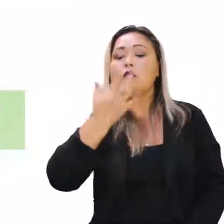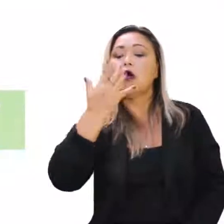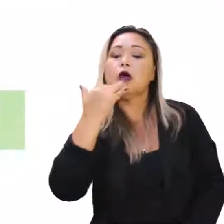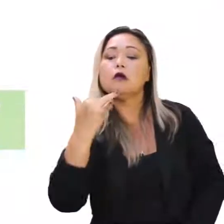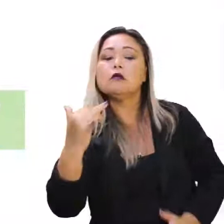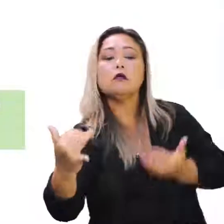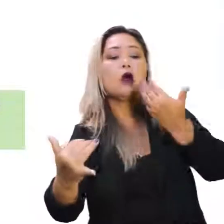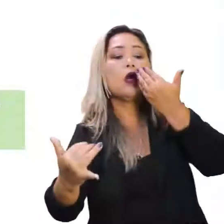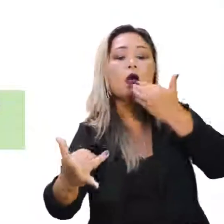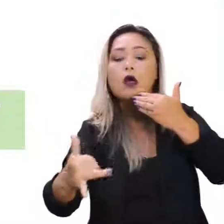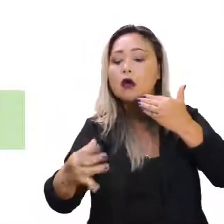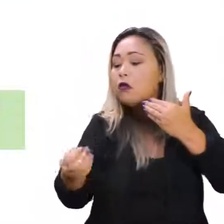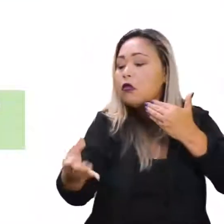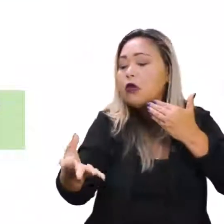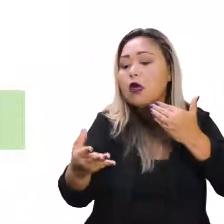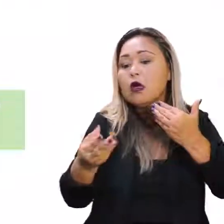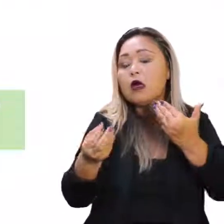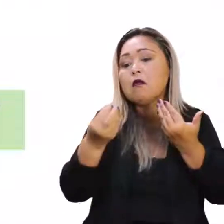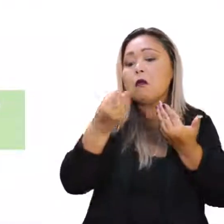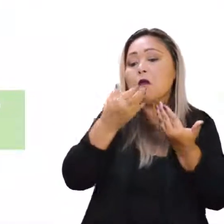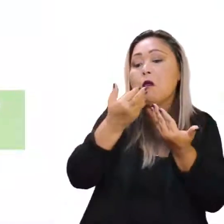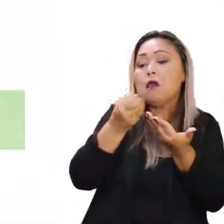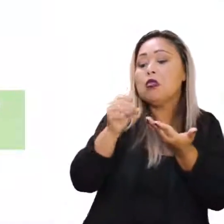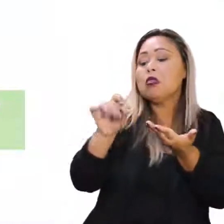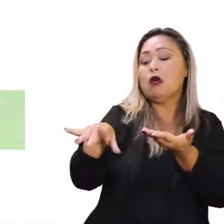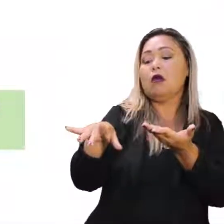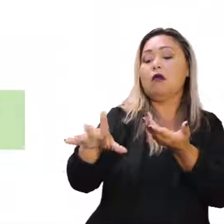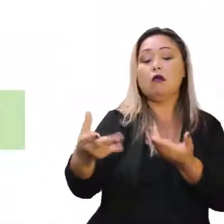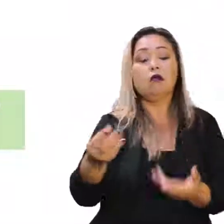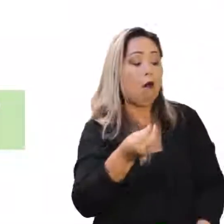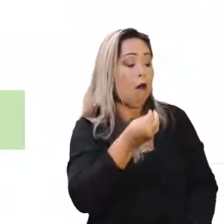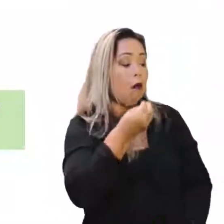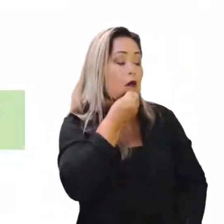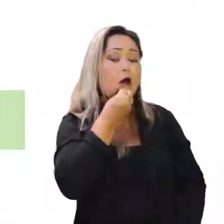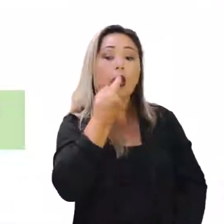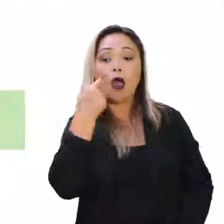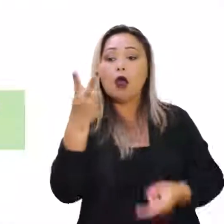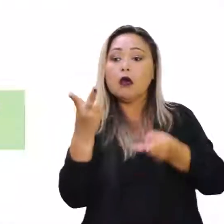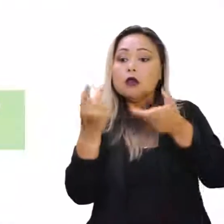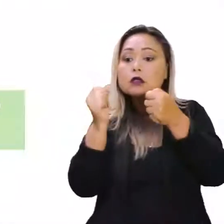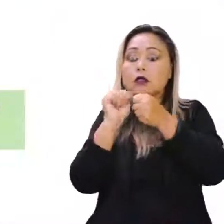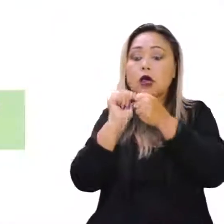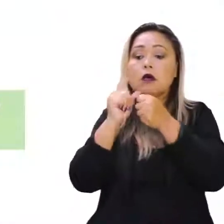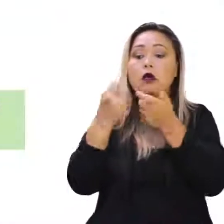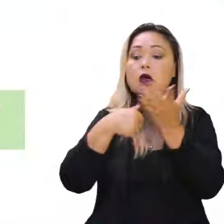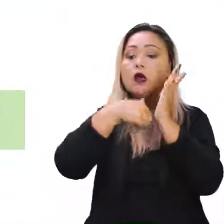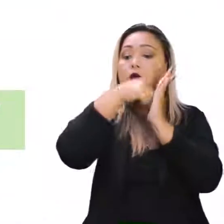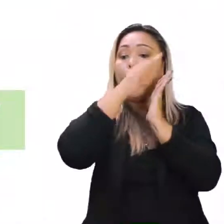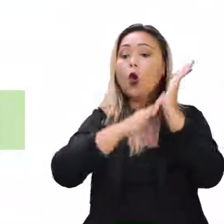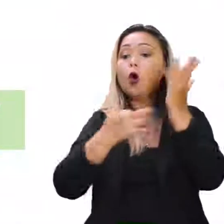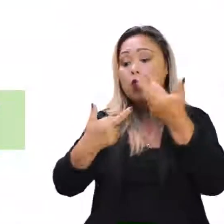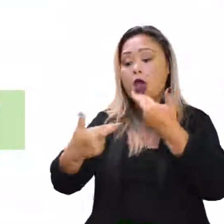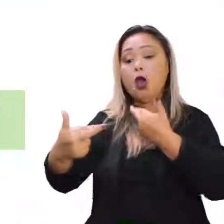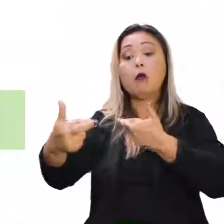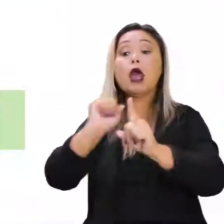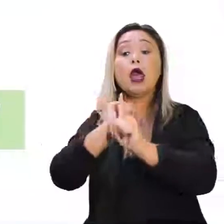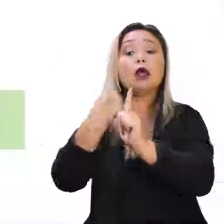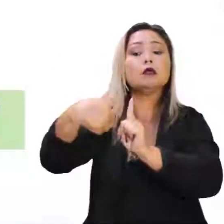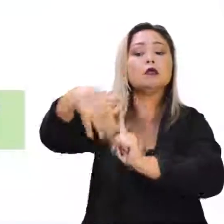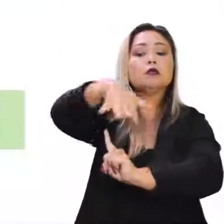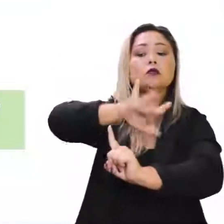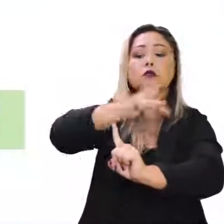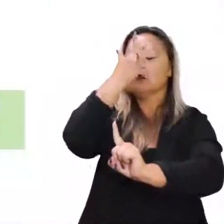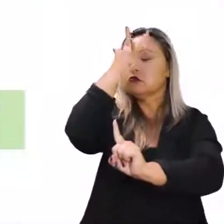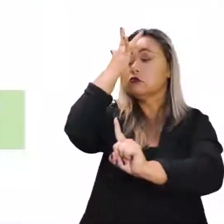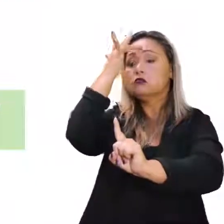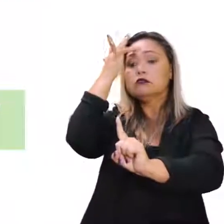pegando o resto de comida. Exatamente. Essa obra ela impacta muito, porque a gente consegue perceber como era a relação social dessas